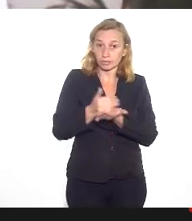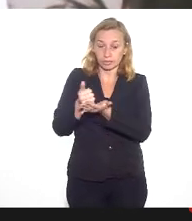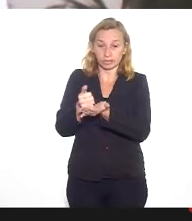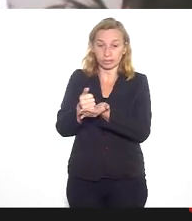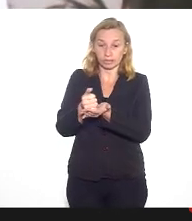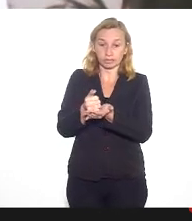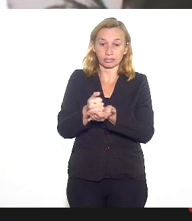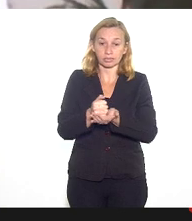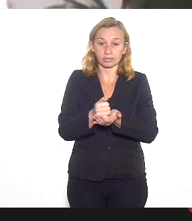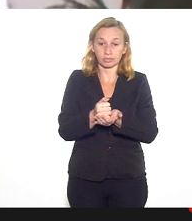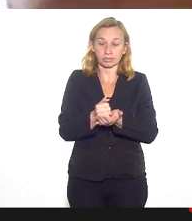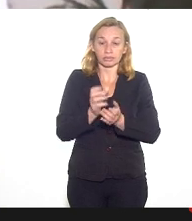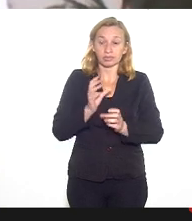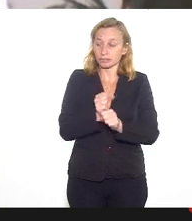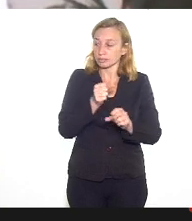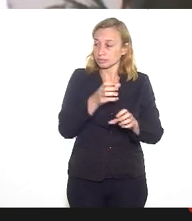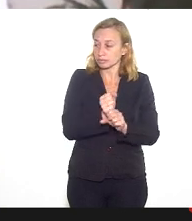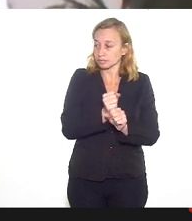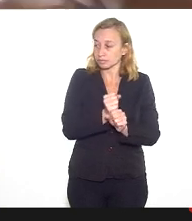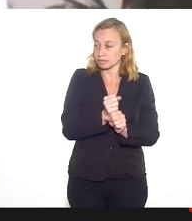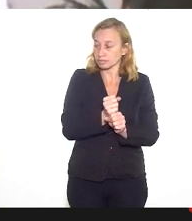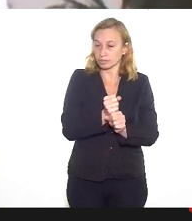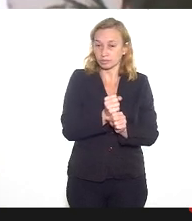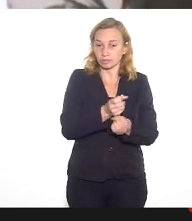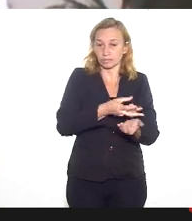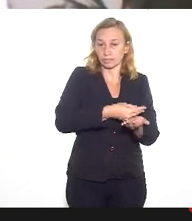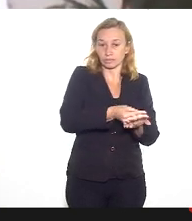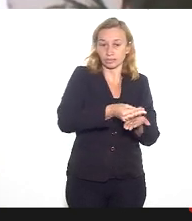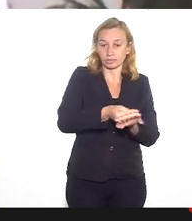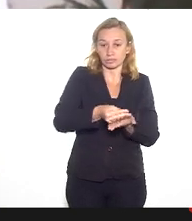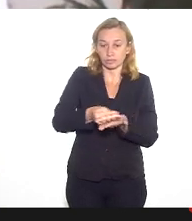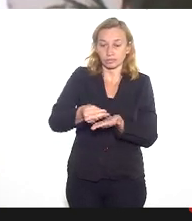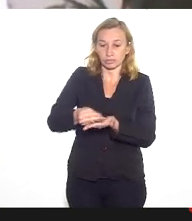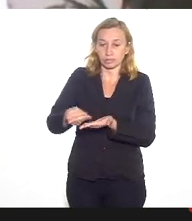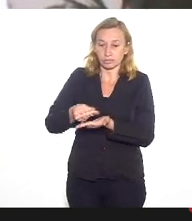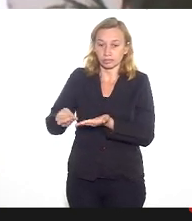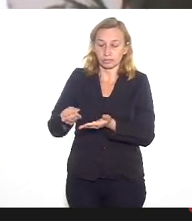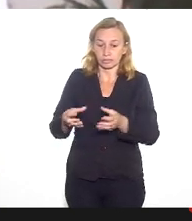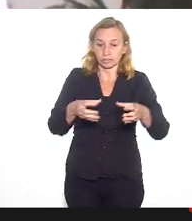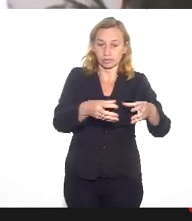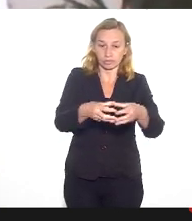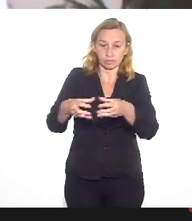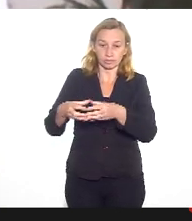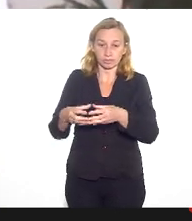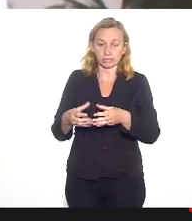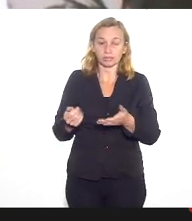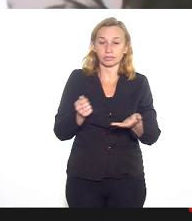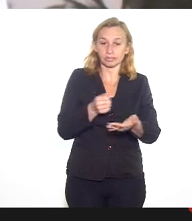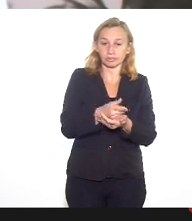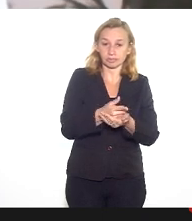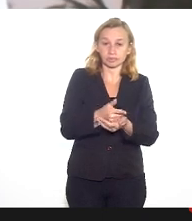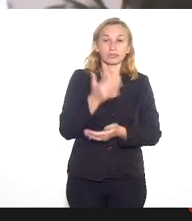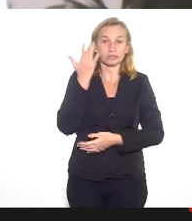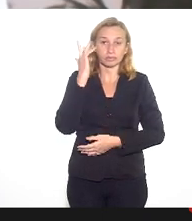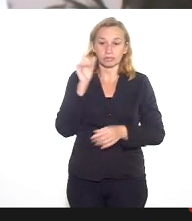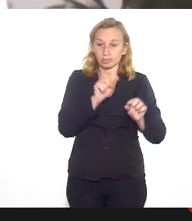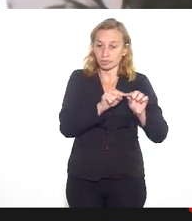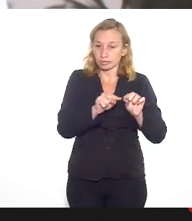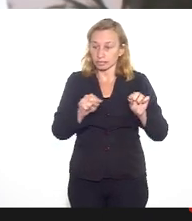e acaba calculando e repassando aos parceiros o seu quinhão respectivo para pagamento. Então, acho que é muito na